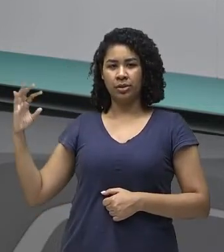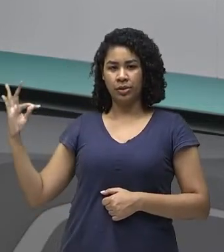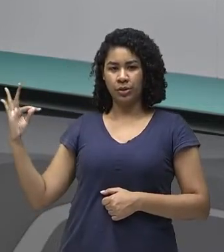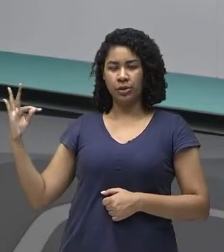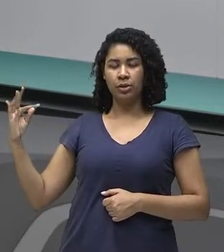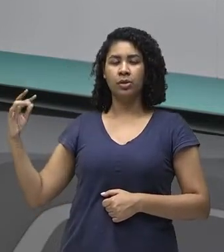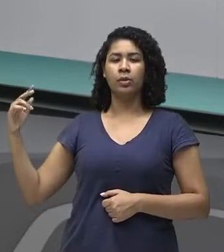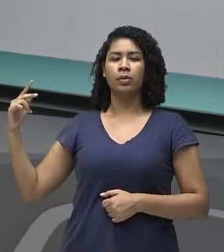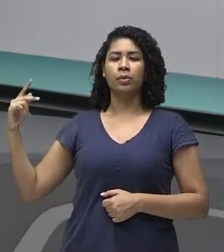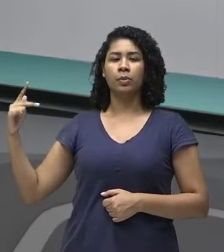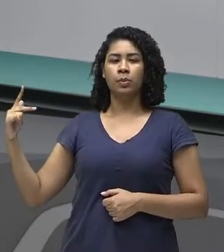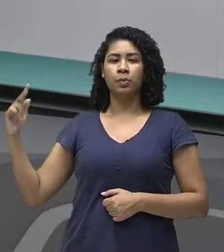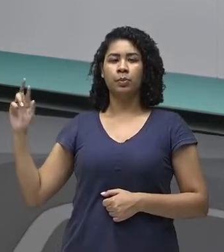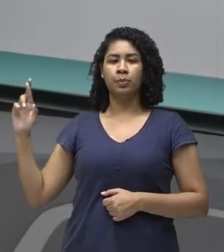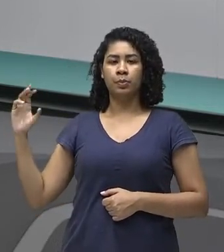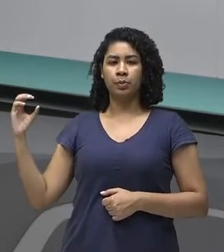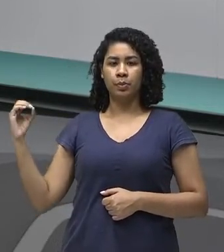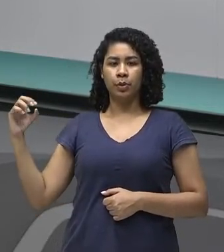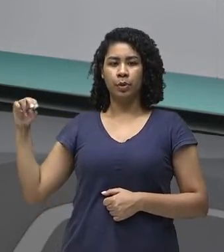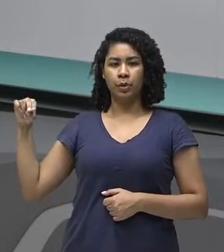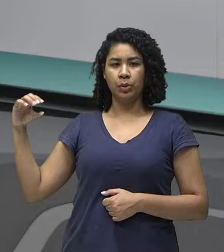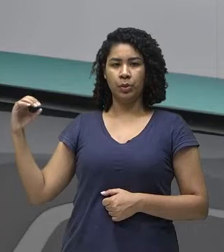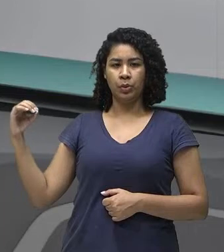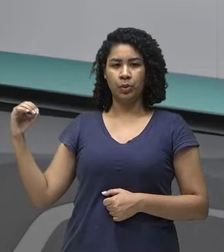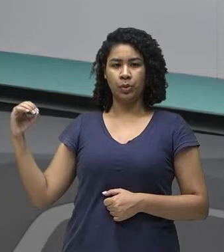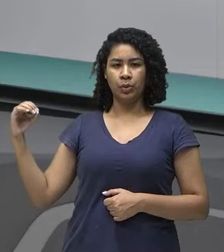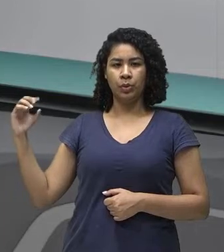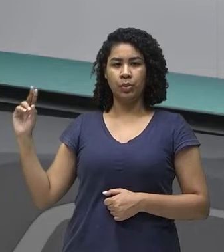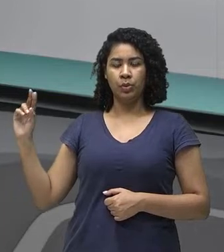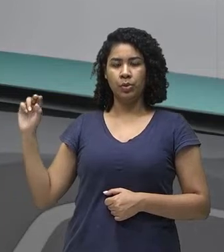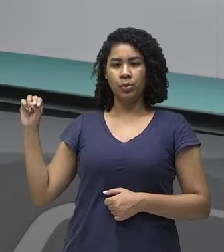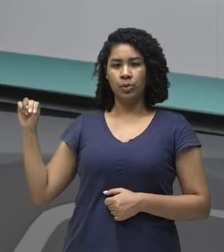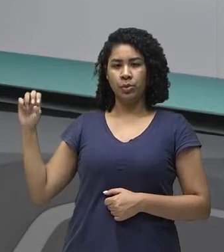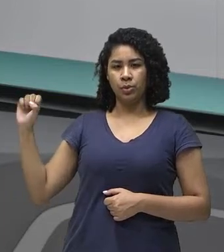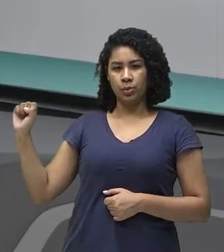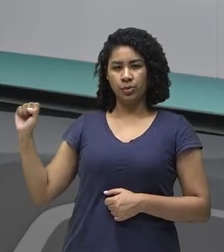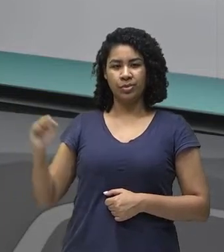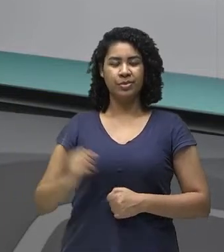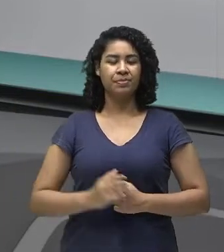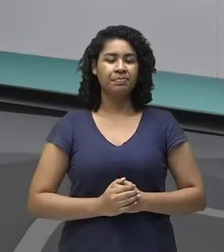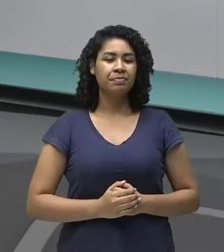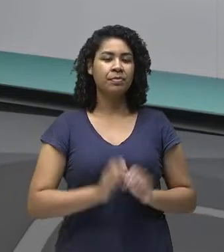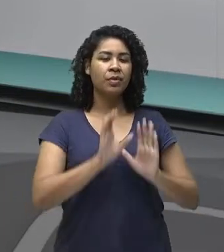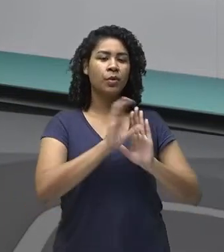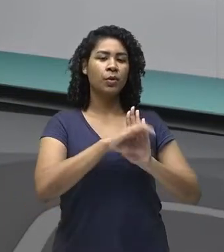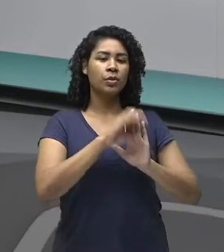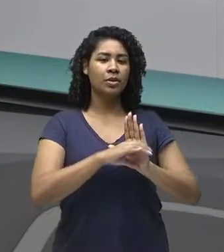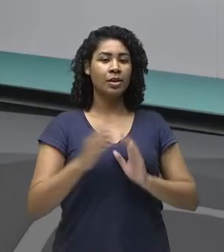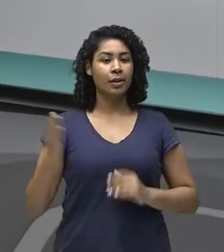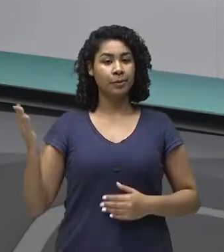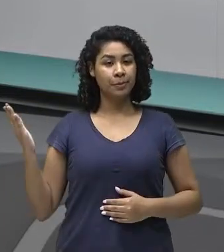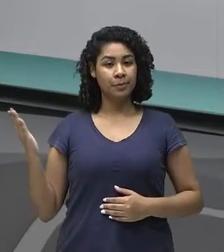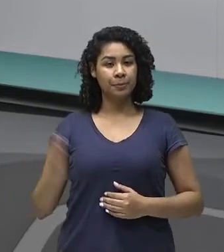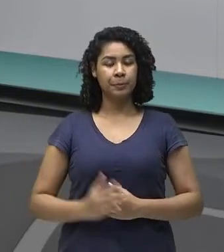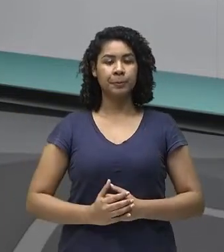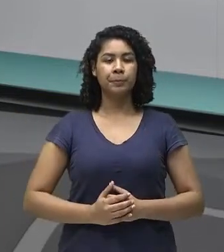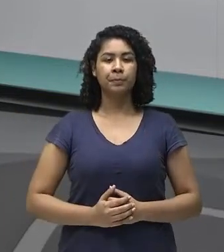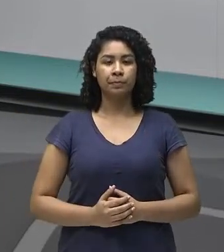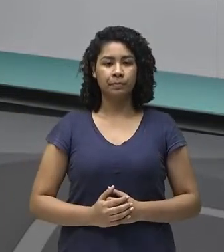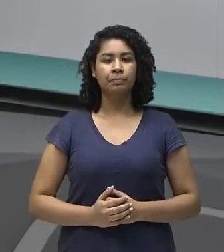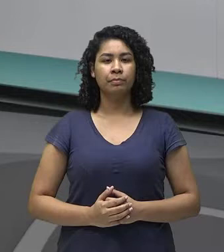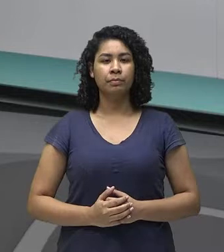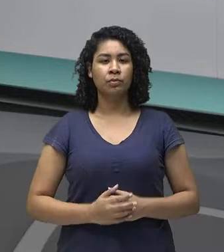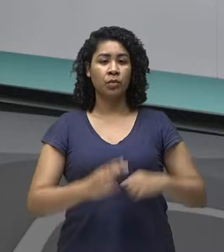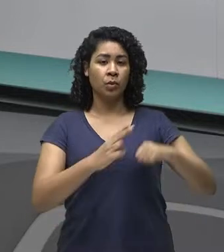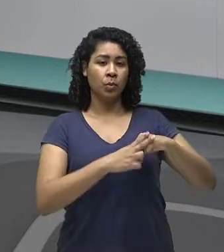que significa? Pronome sujeito. Vamos dar uma olhadinha aí no conceito? O pronome sujeito,